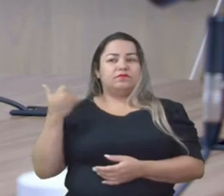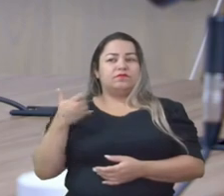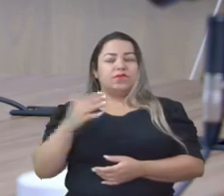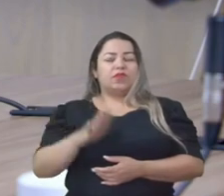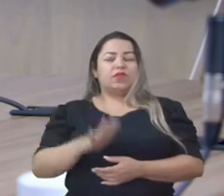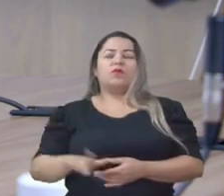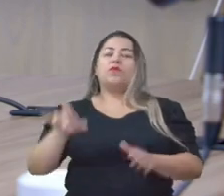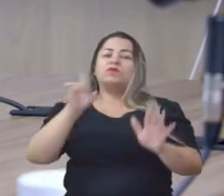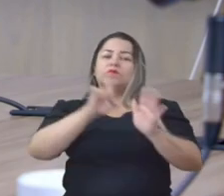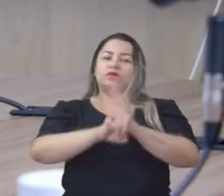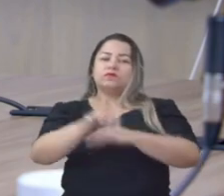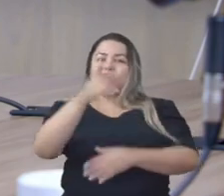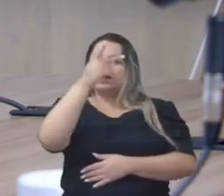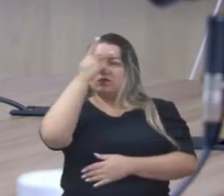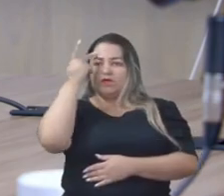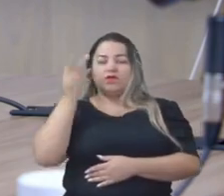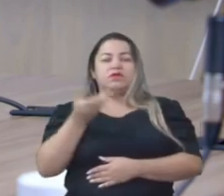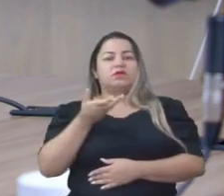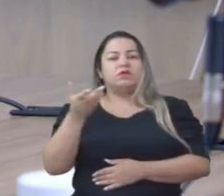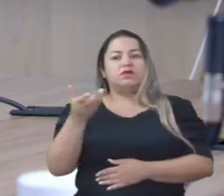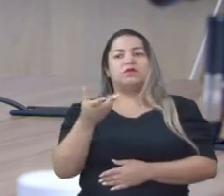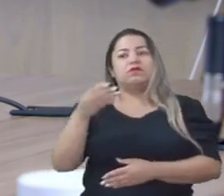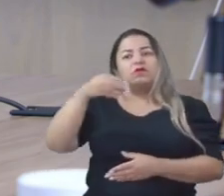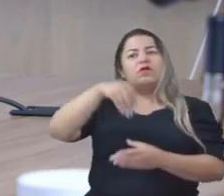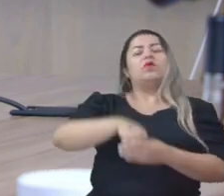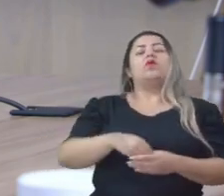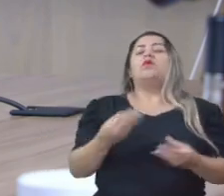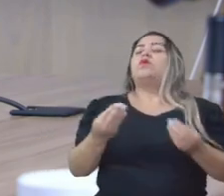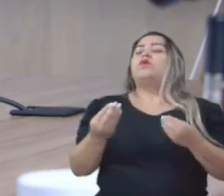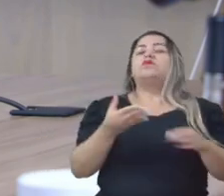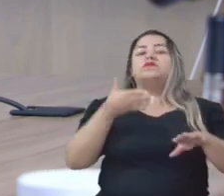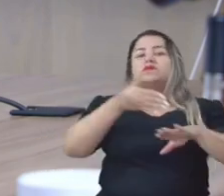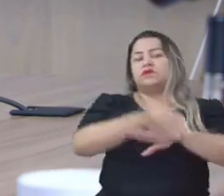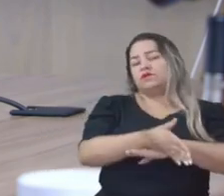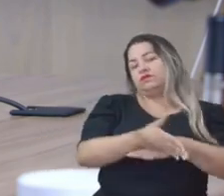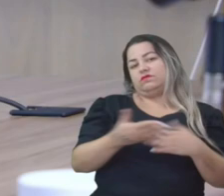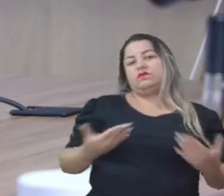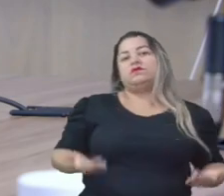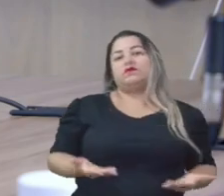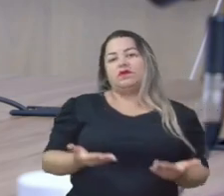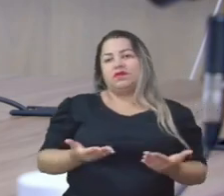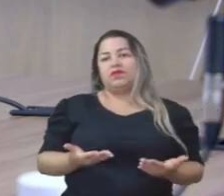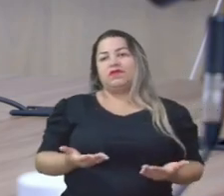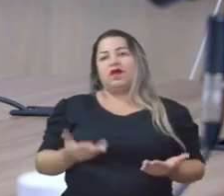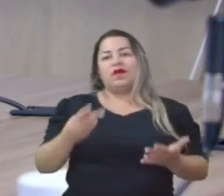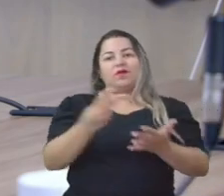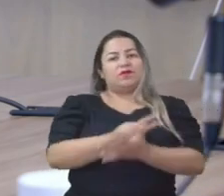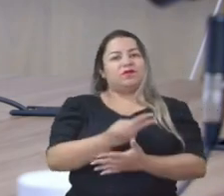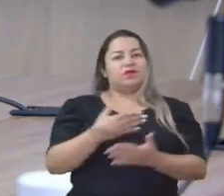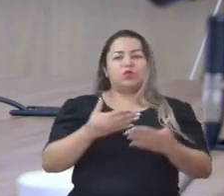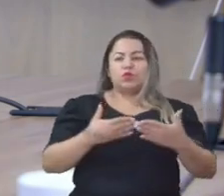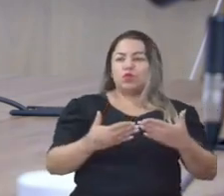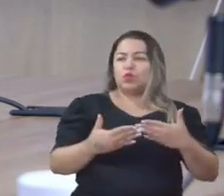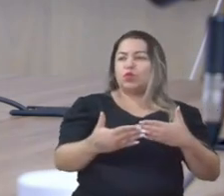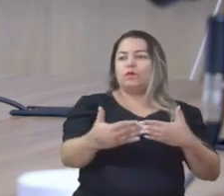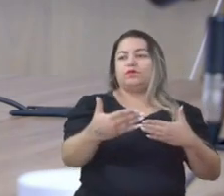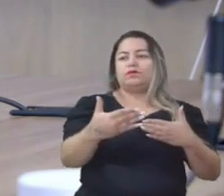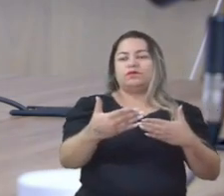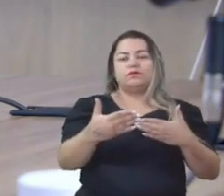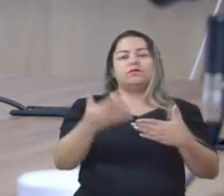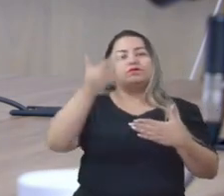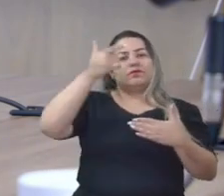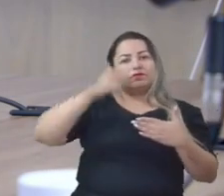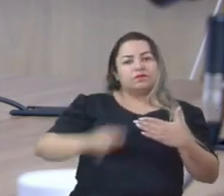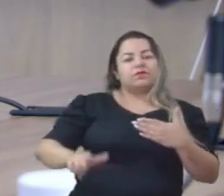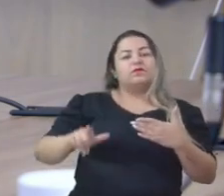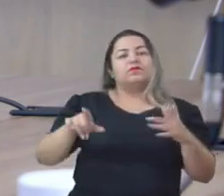essa pergunta para as pessoas que às vezes querem se colocar nesse meio. Como é que você entra no meio disso, assim? Algo que acontece desde o começo, assim. E aí, novamente,